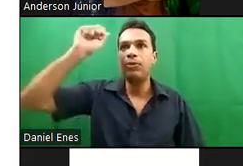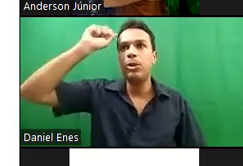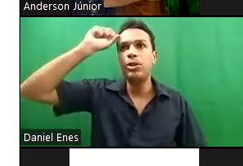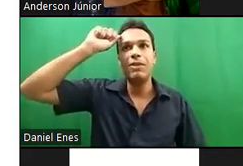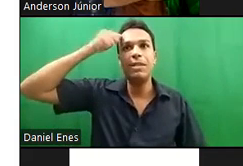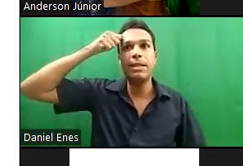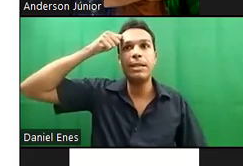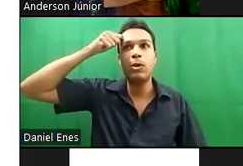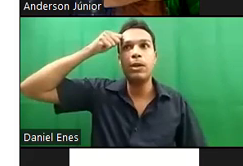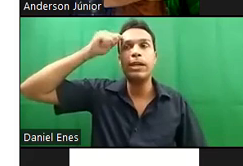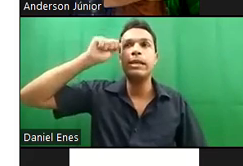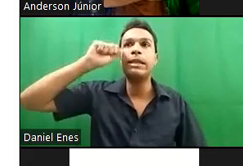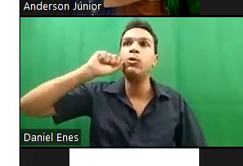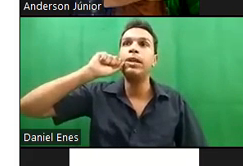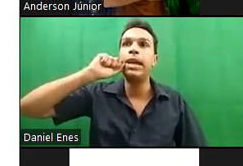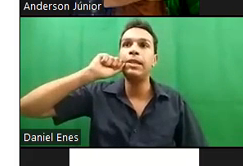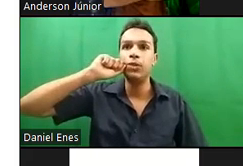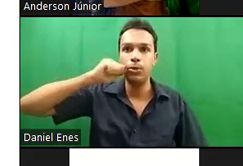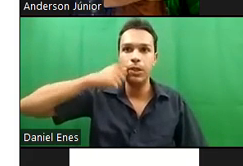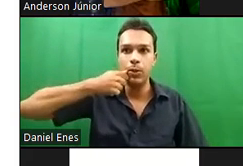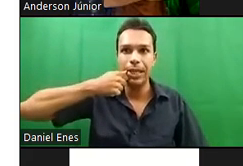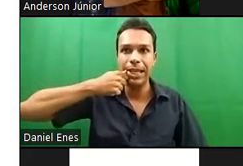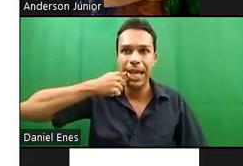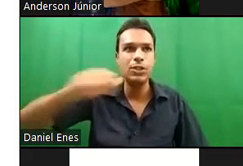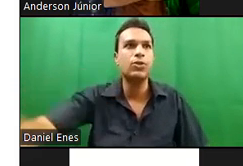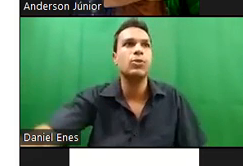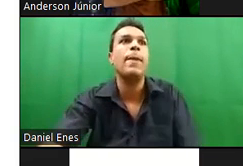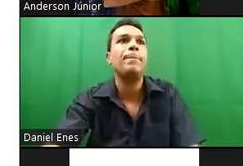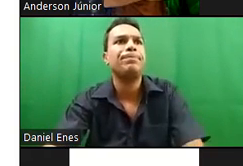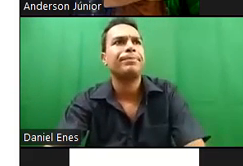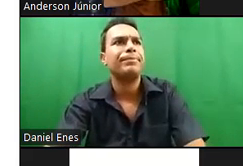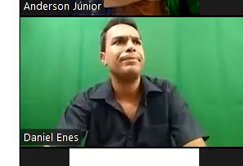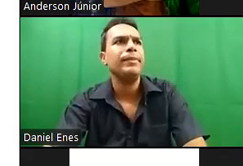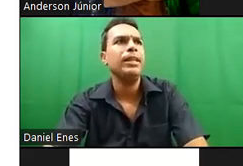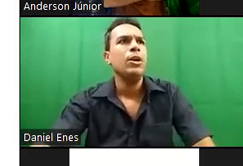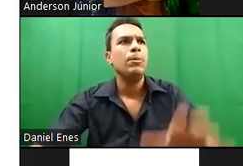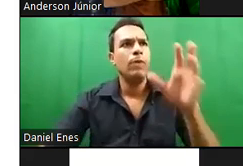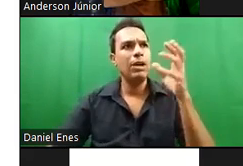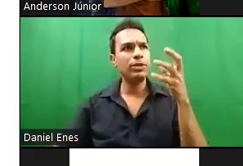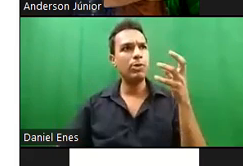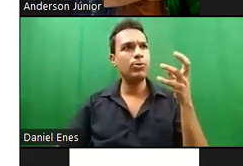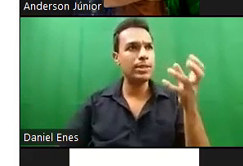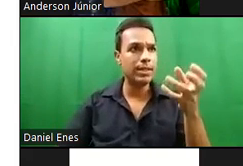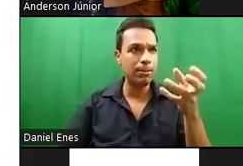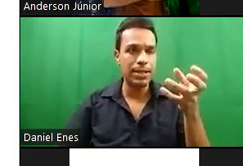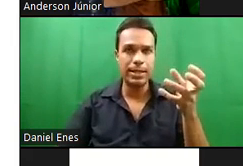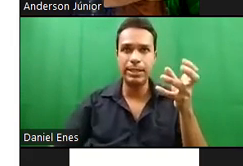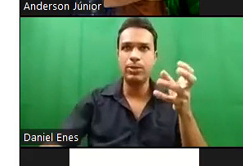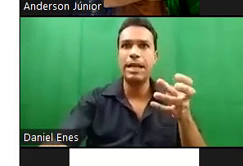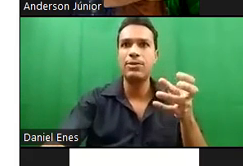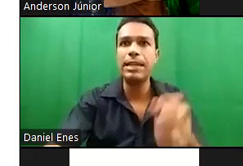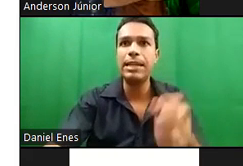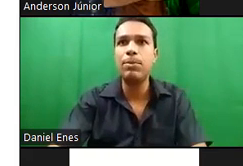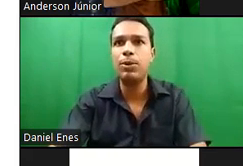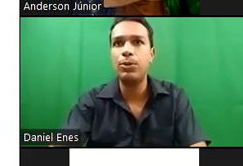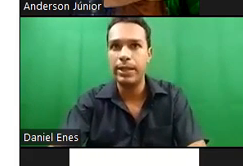A fonologia vai dizer o que é isso e o que é isso. Ó. Aí eu vou dar alguns exemplos aqui no